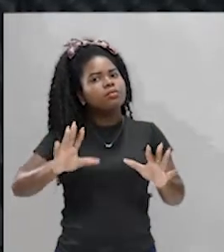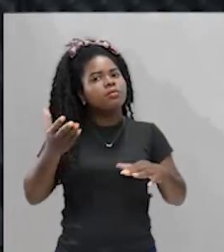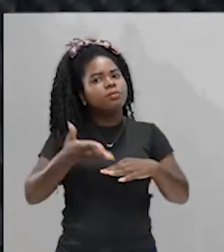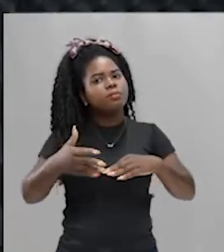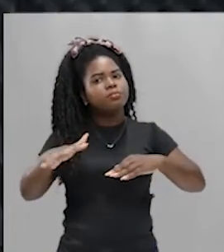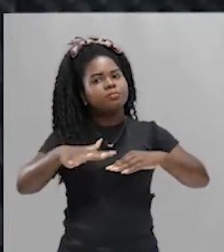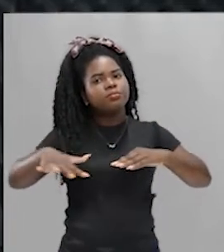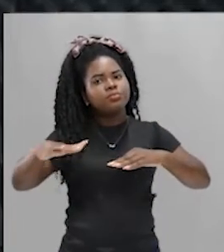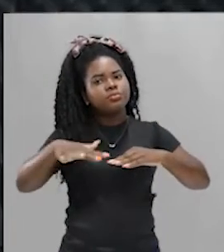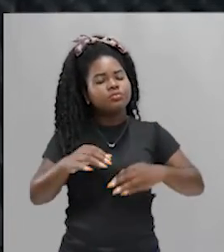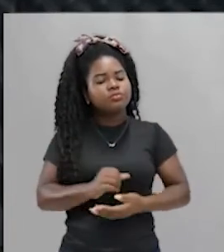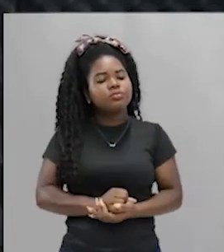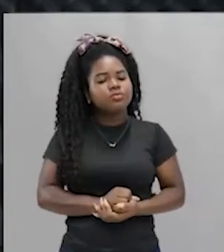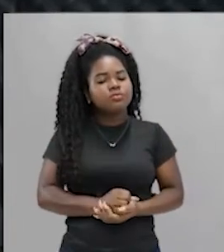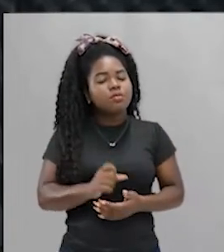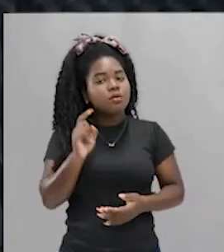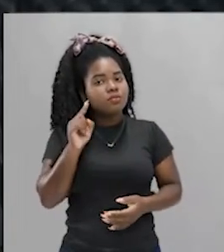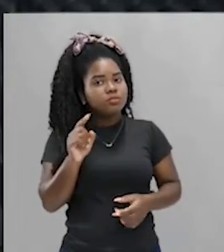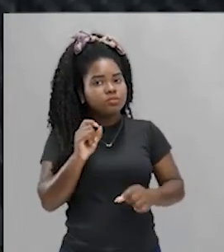contemporânea para você